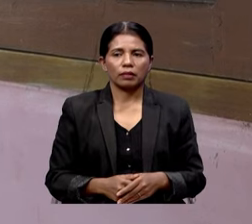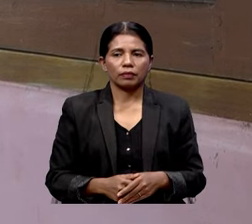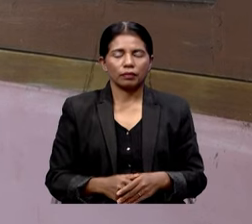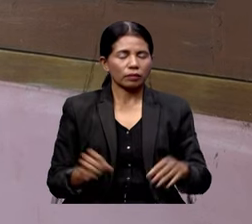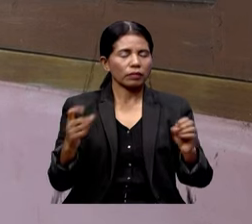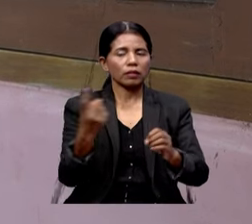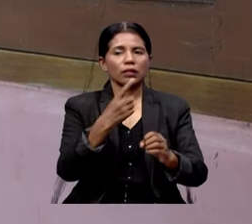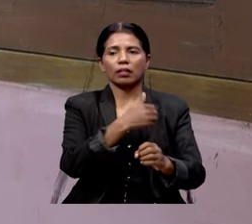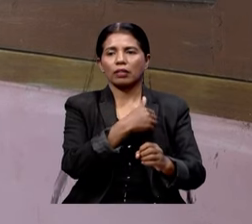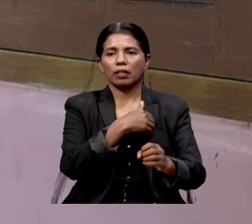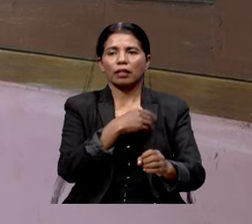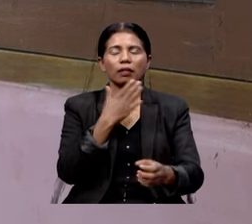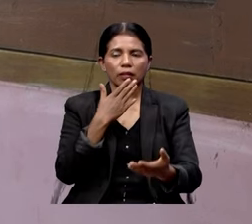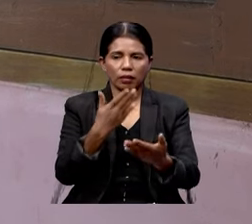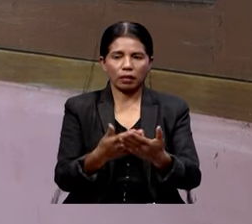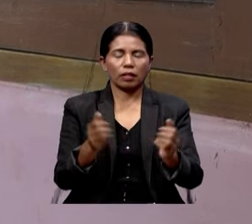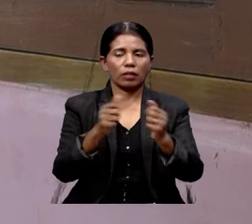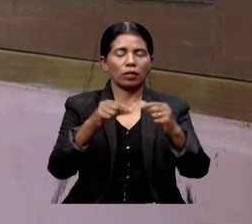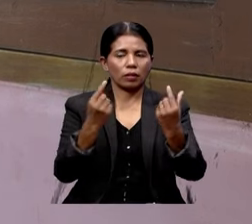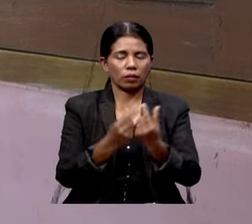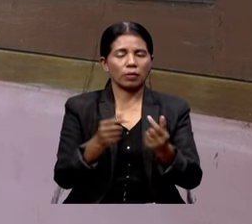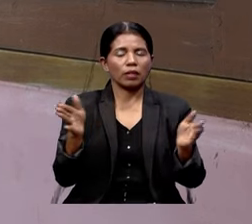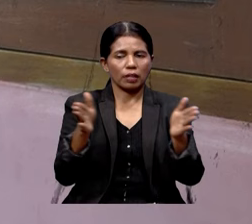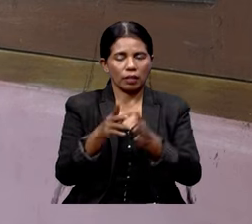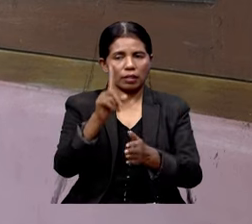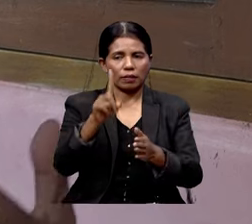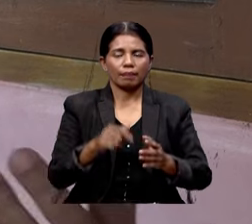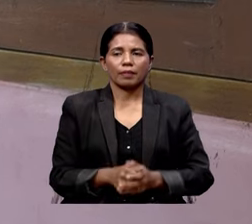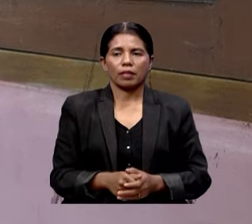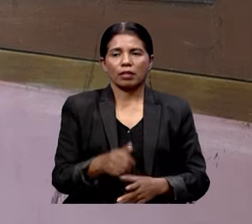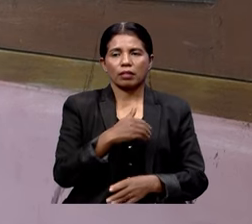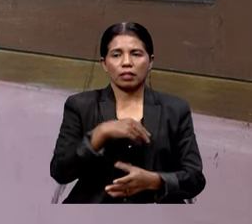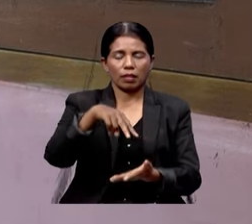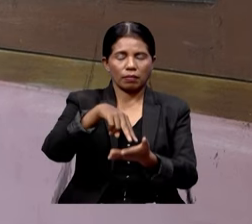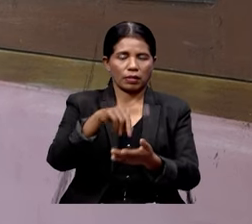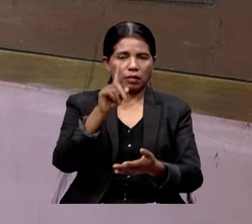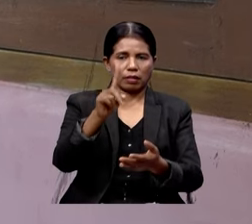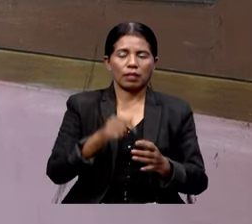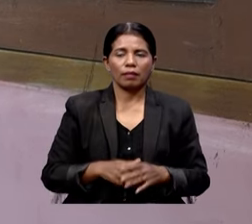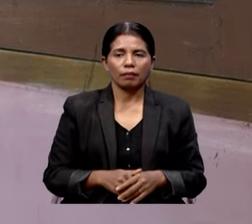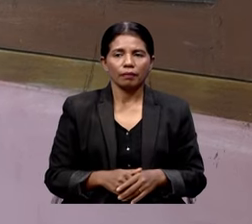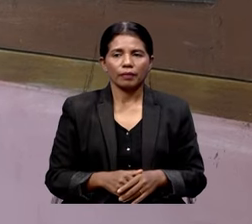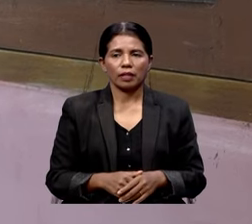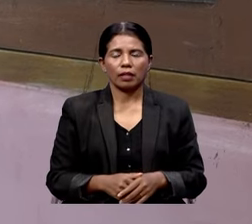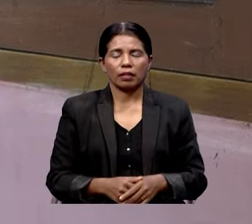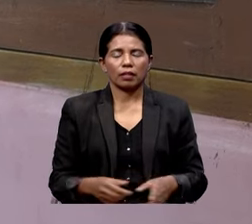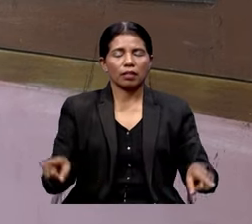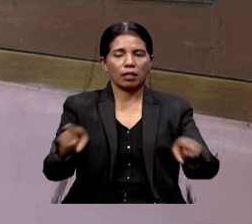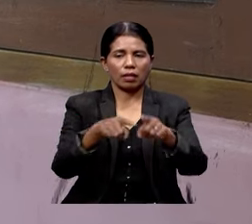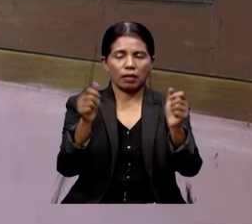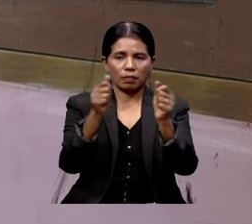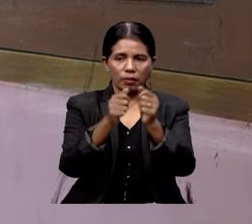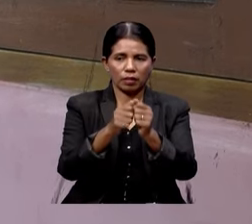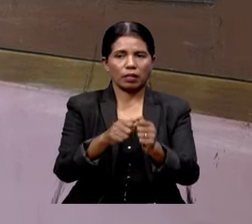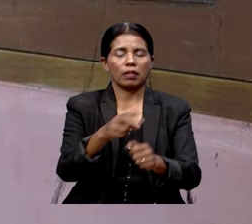Laos sidau fungsi mai funciona o equipa ki kida mai be nia sidau kamri ketak nia se tutela direta ba